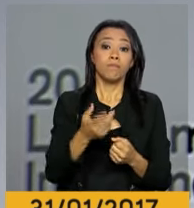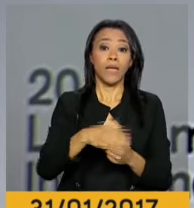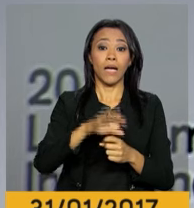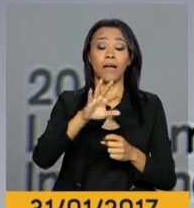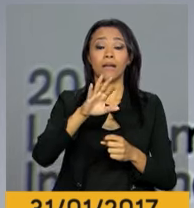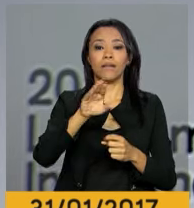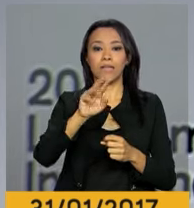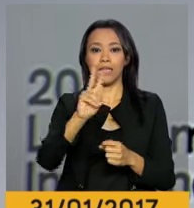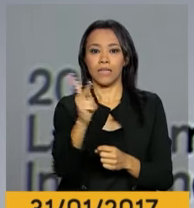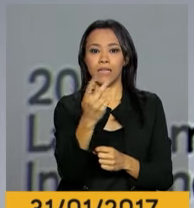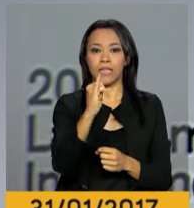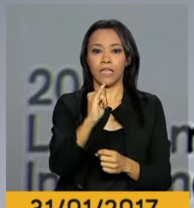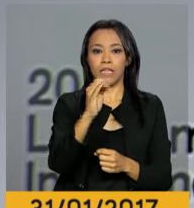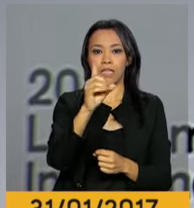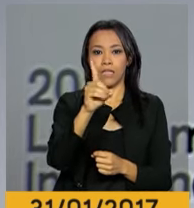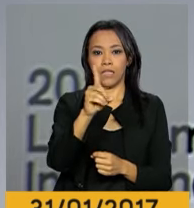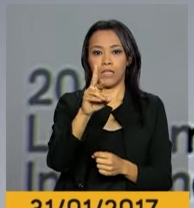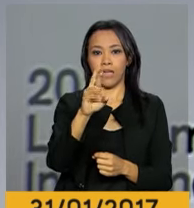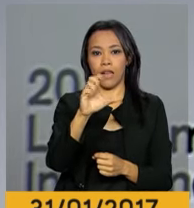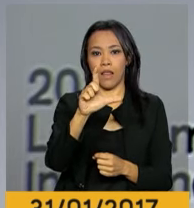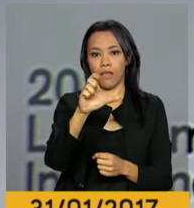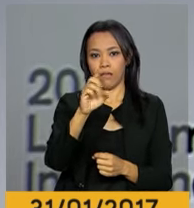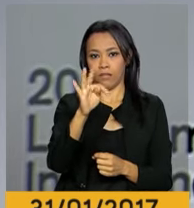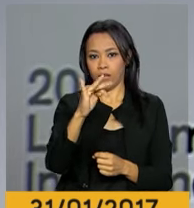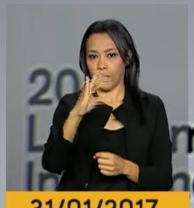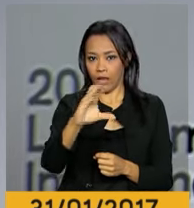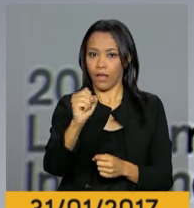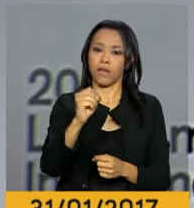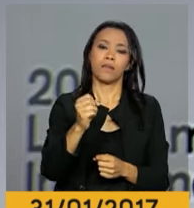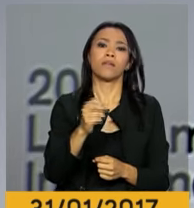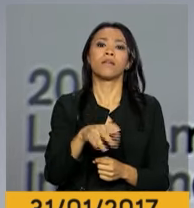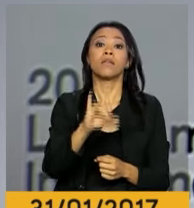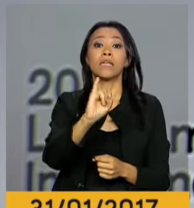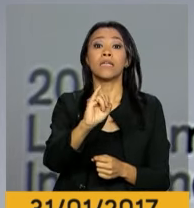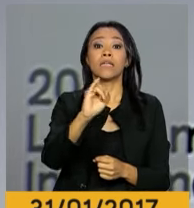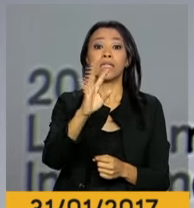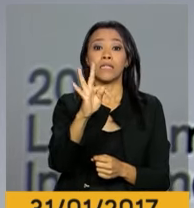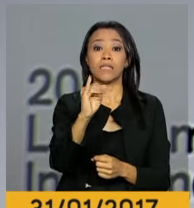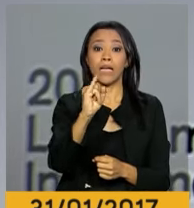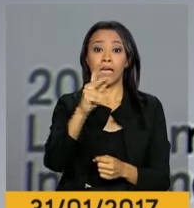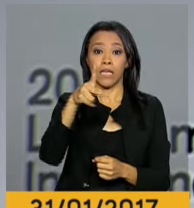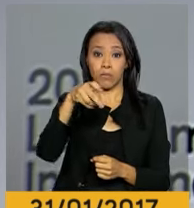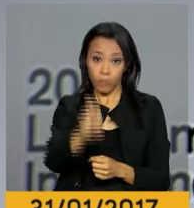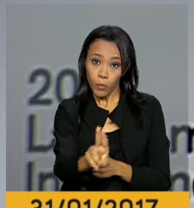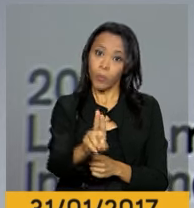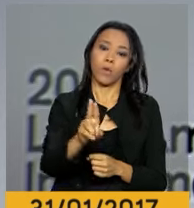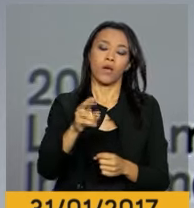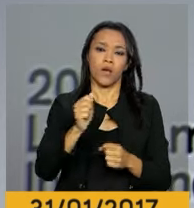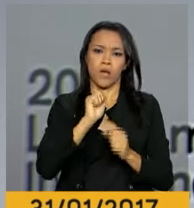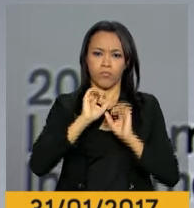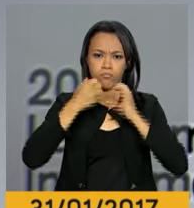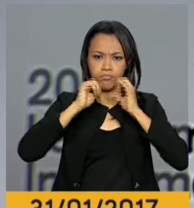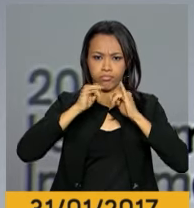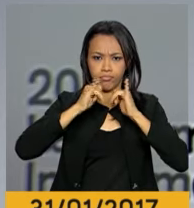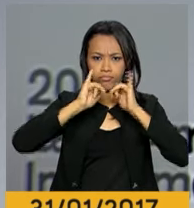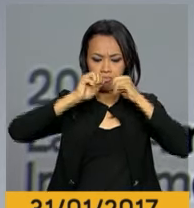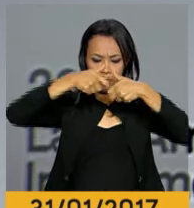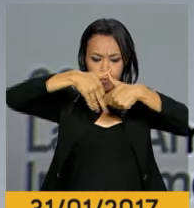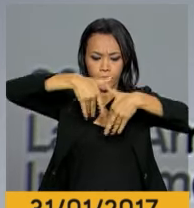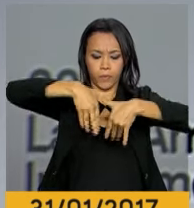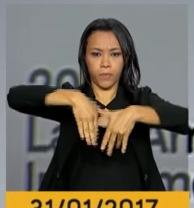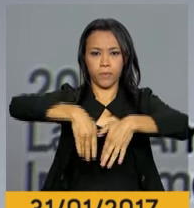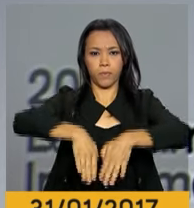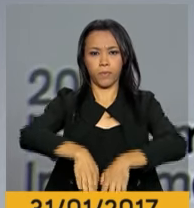Itaipu nós quebramos outro recorde o da geração de energia em um único ano foram mais